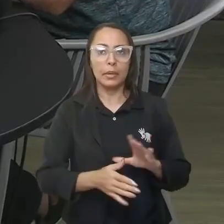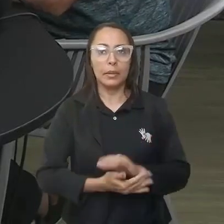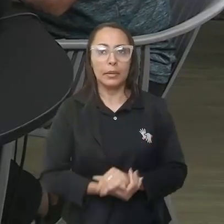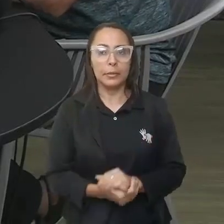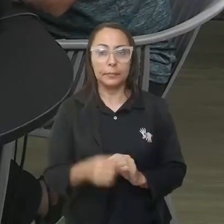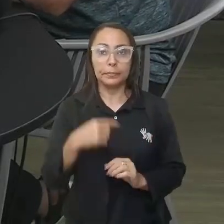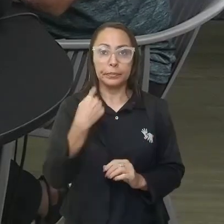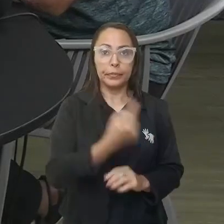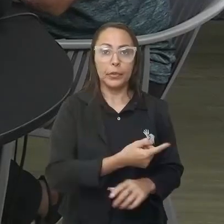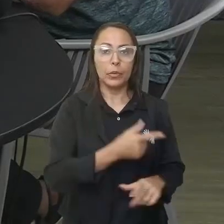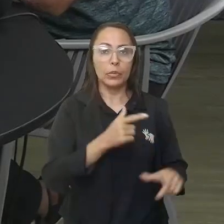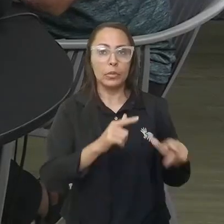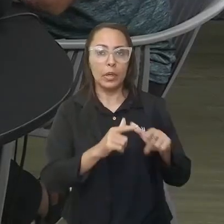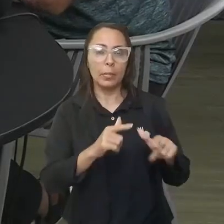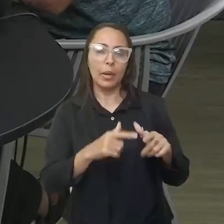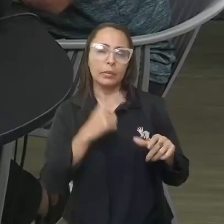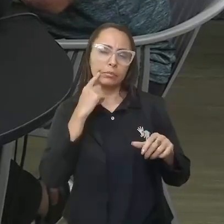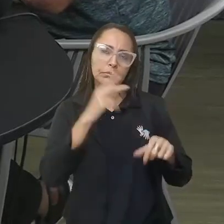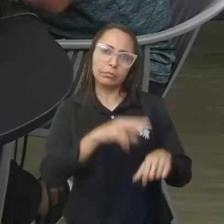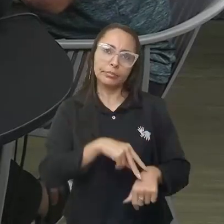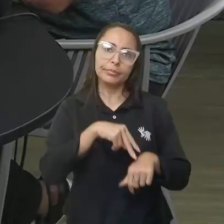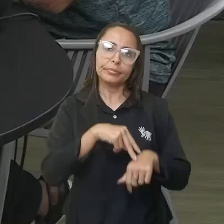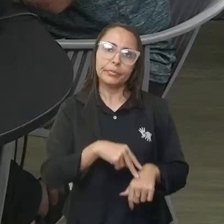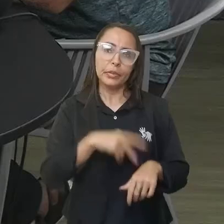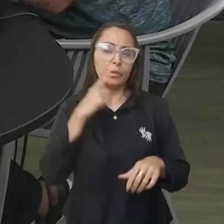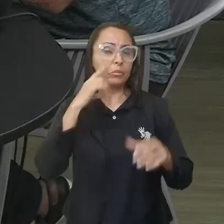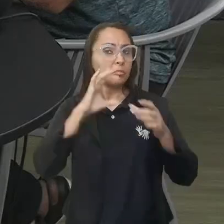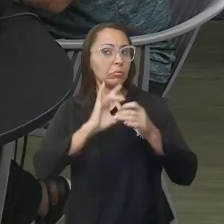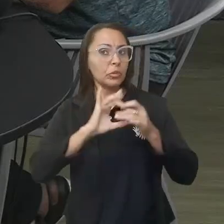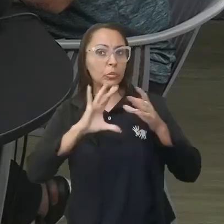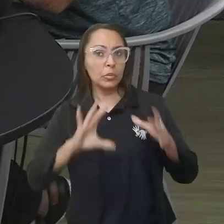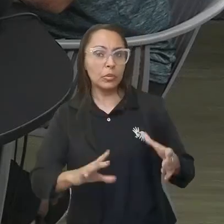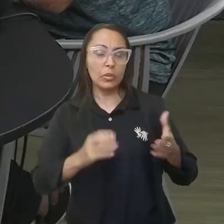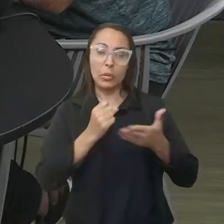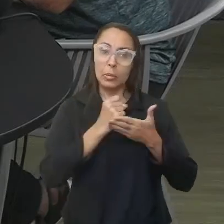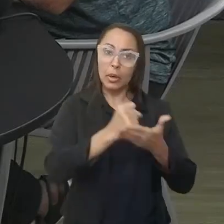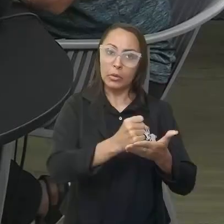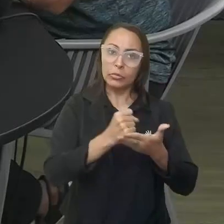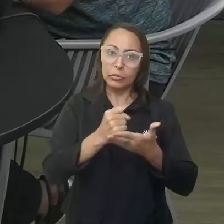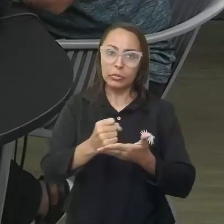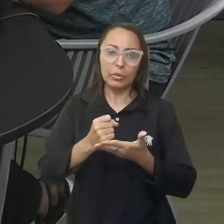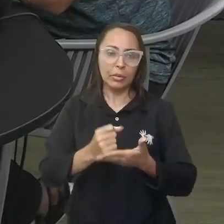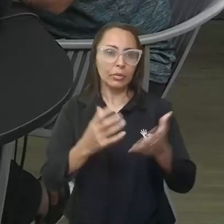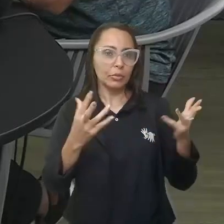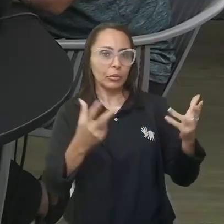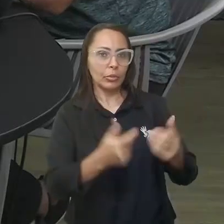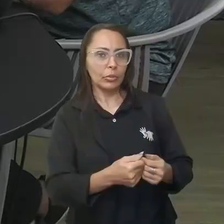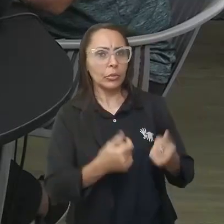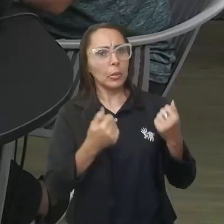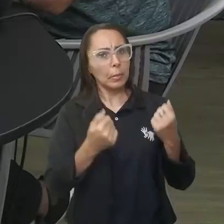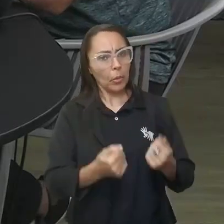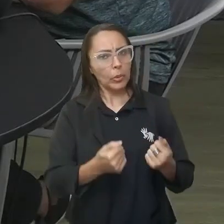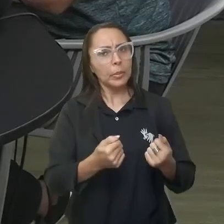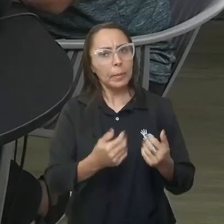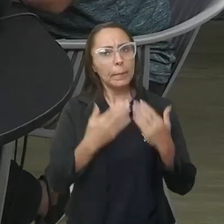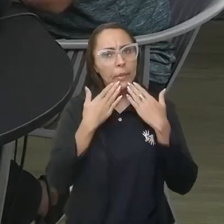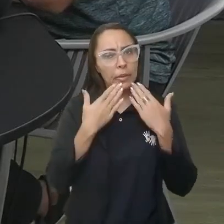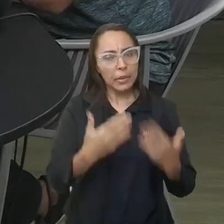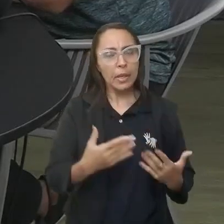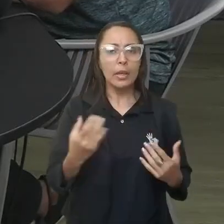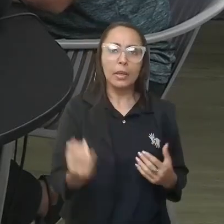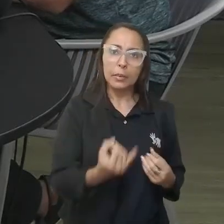Nosso trabalho está aí para isso, para a gente ficar também à disposição para ajudar no que for preciso, entrar em contato com a gente. É muito importante